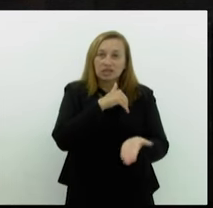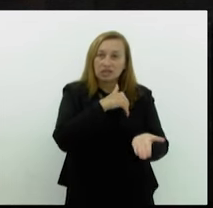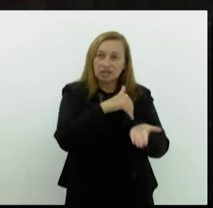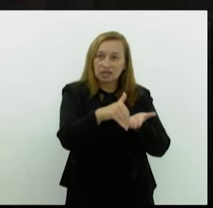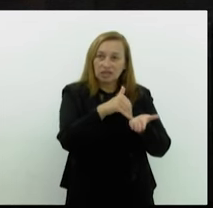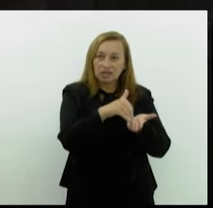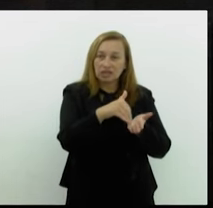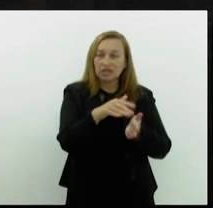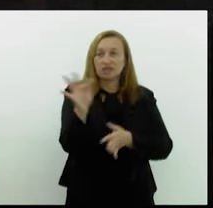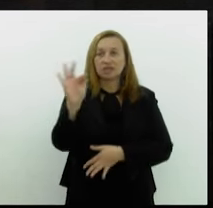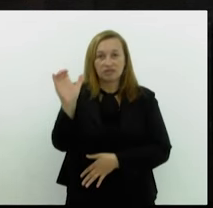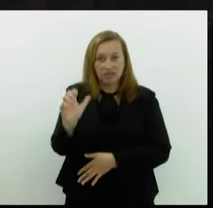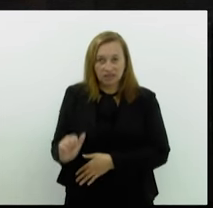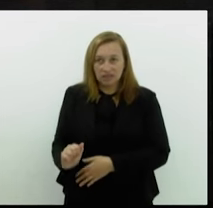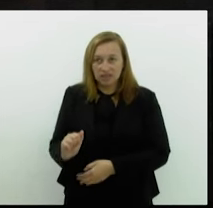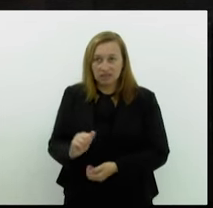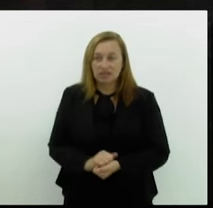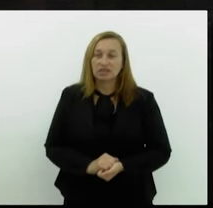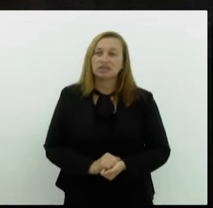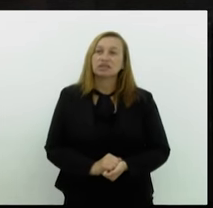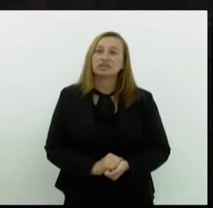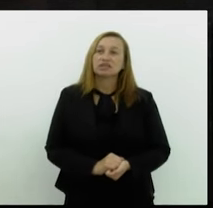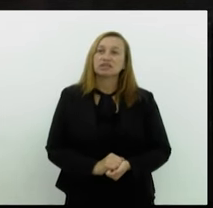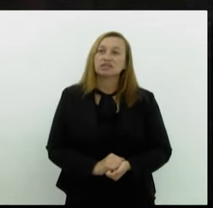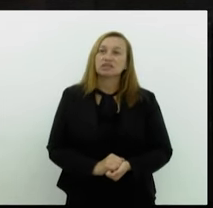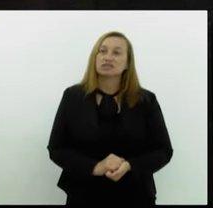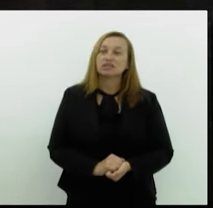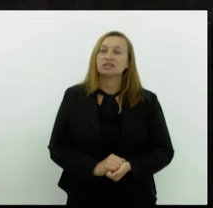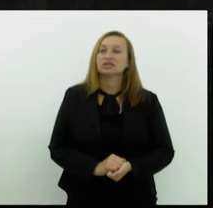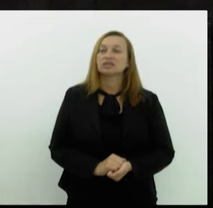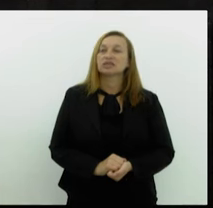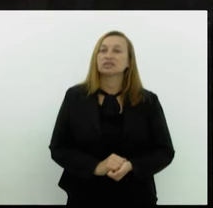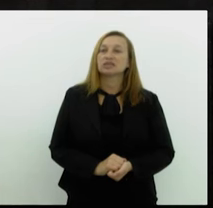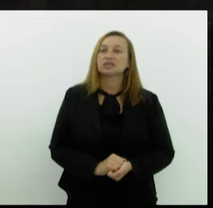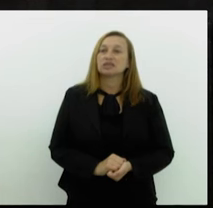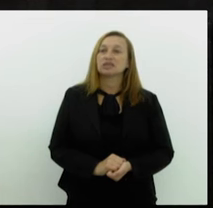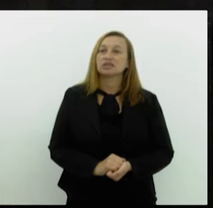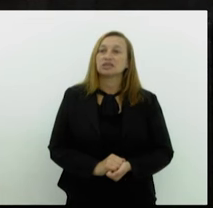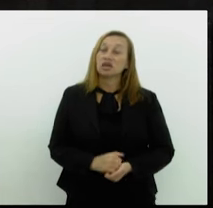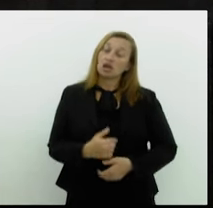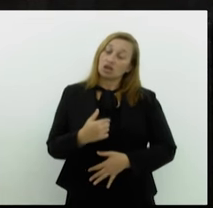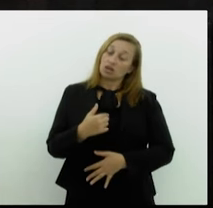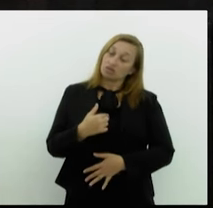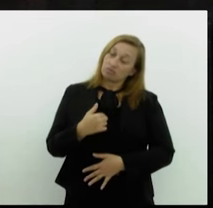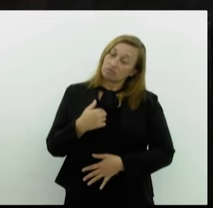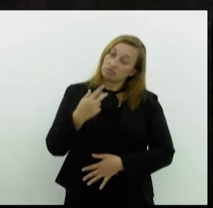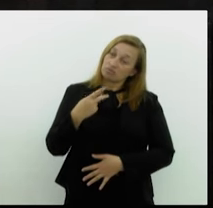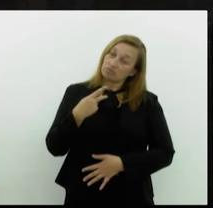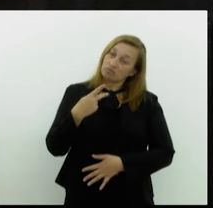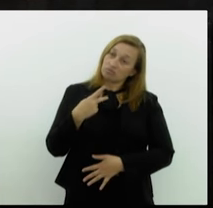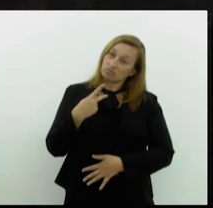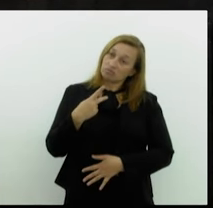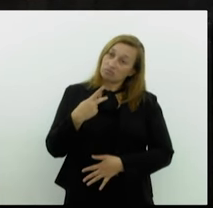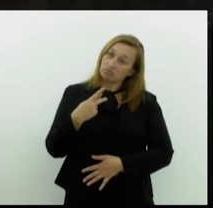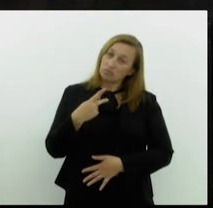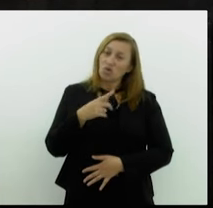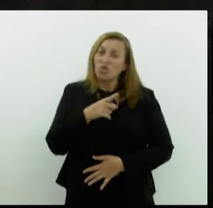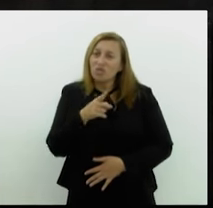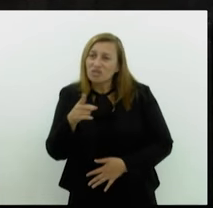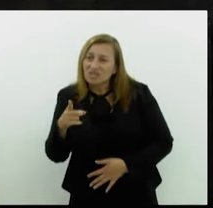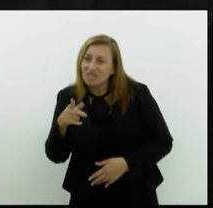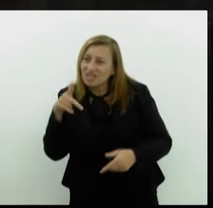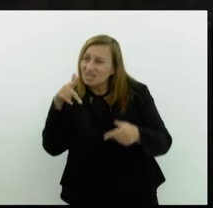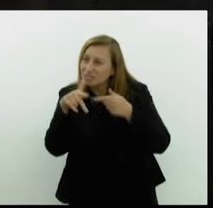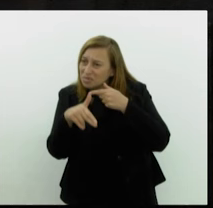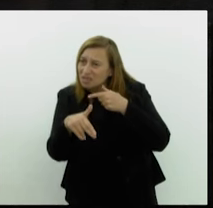de Fazenda em baixa diligência. E eu dizia, os senhores estão querendo